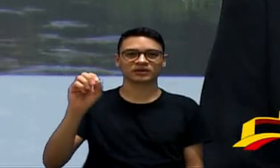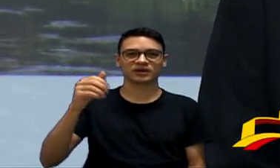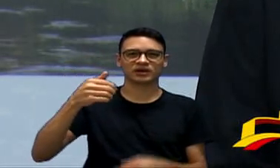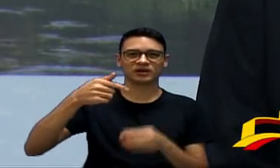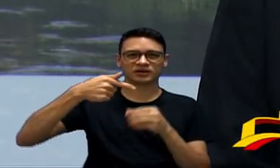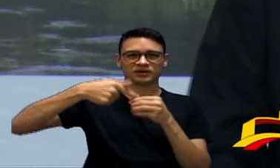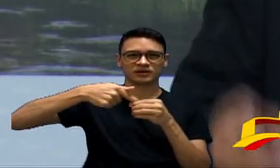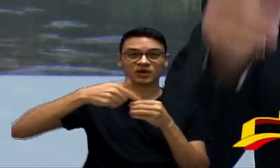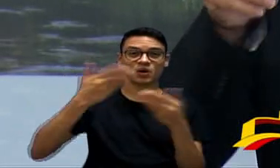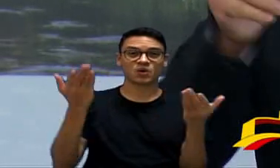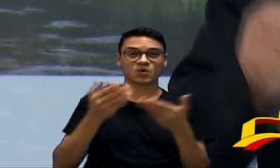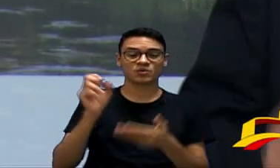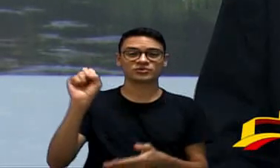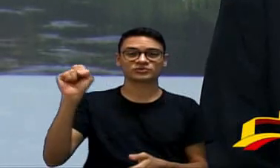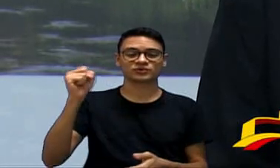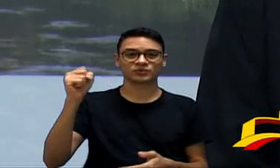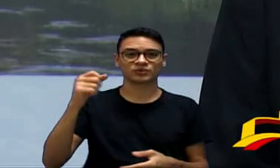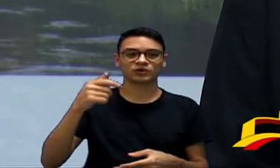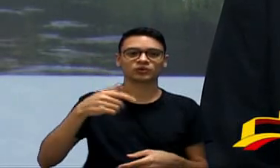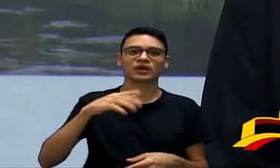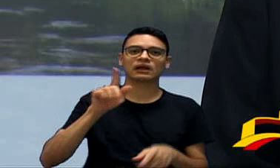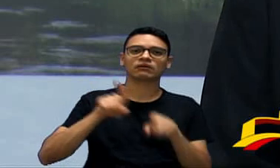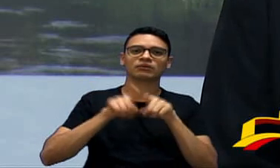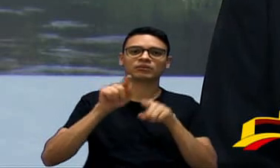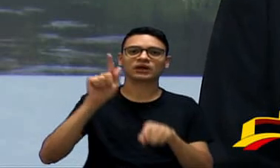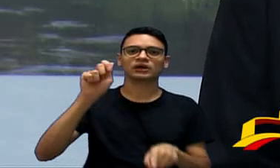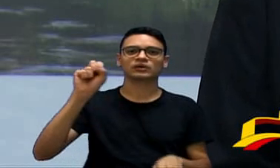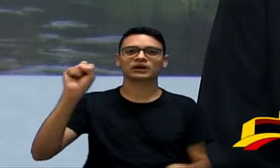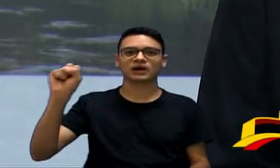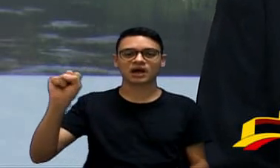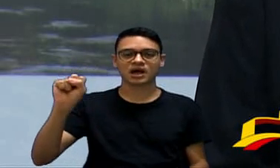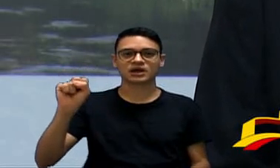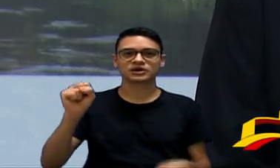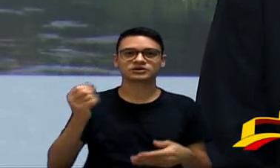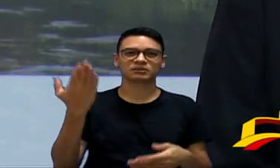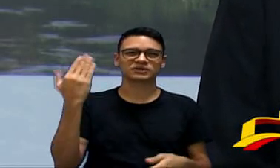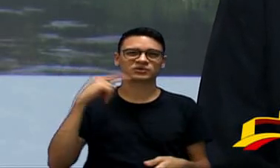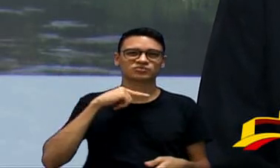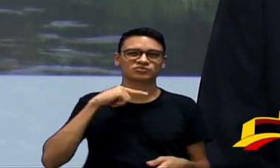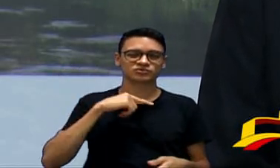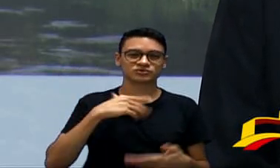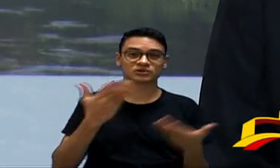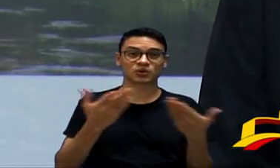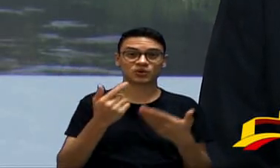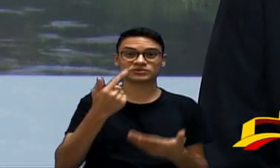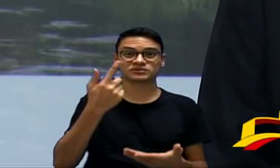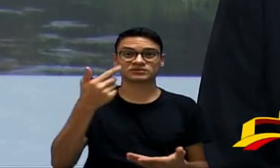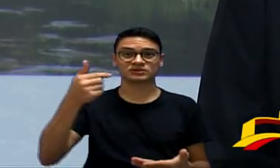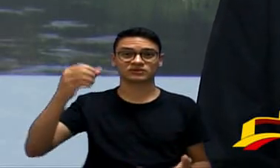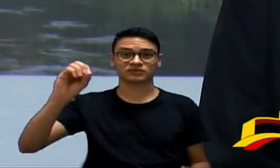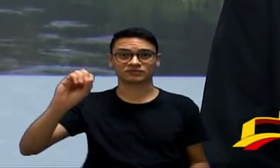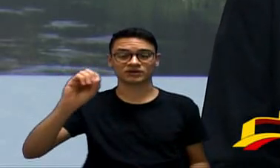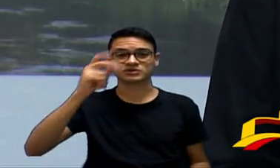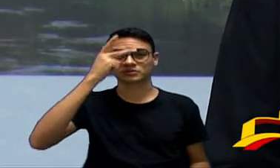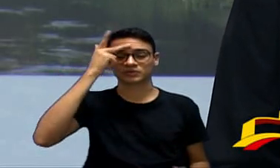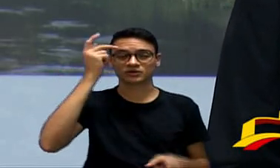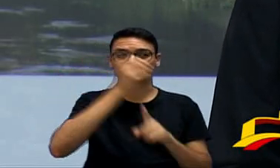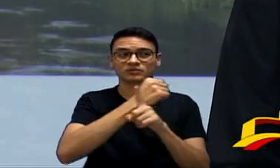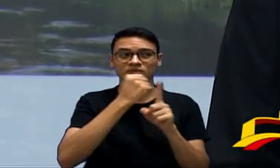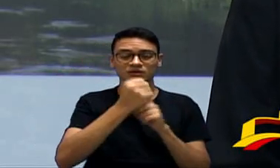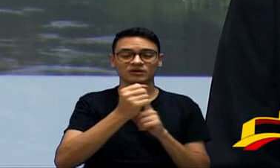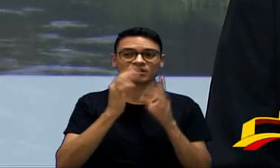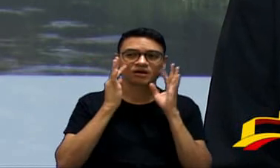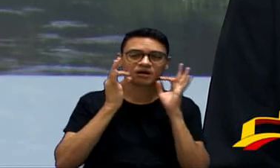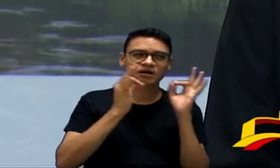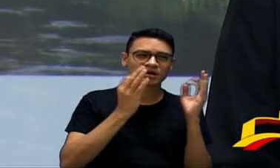custava R$ 40,00, hoje custa 120. É essa diferença que a sociedade está percebendo. É essa diferença que nós queremos